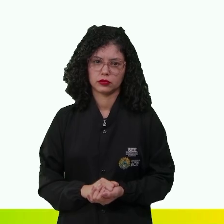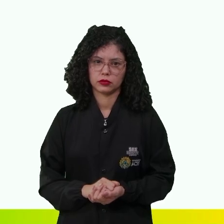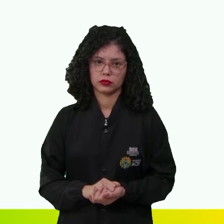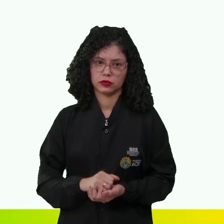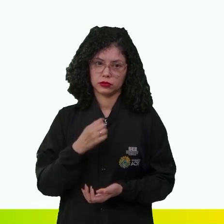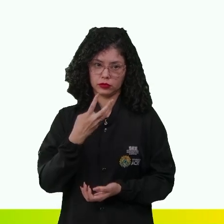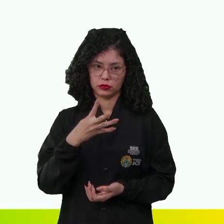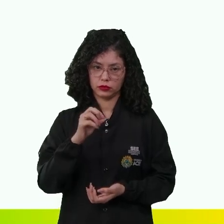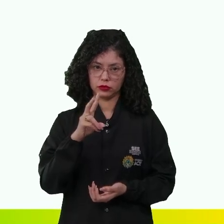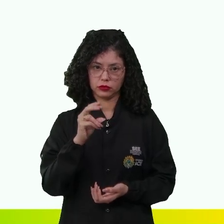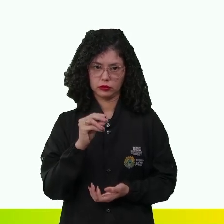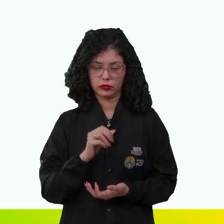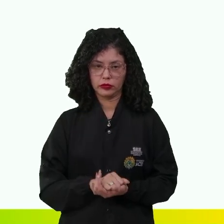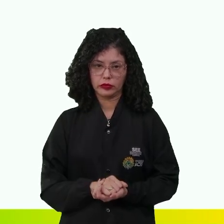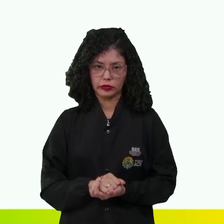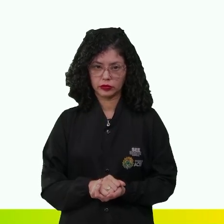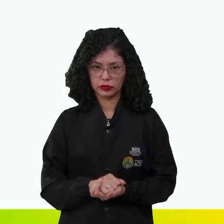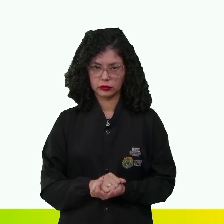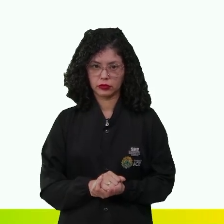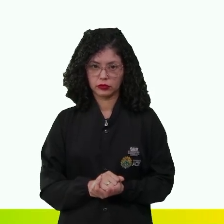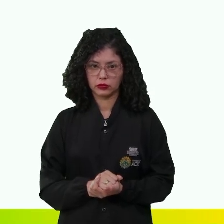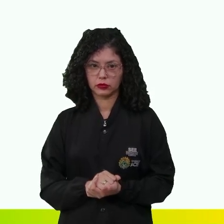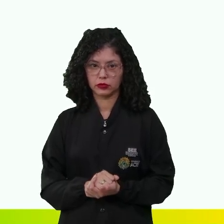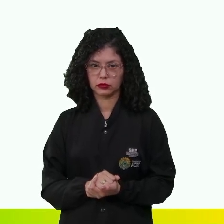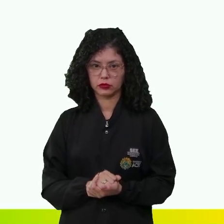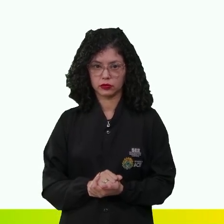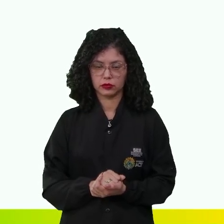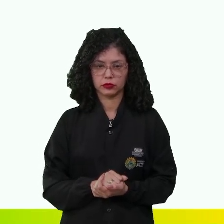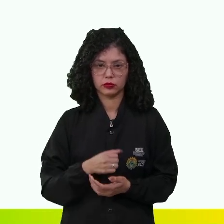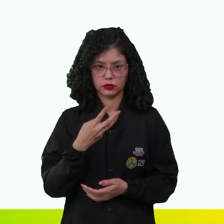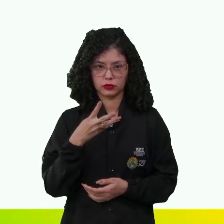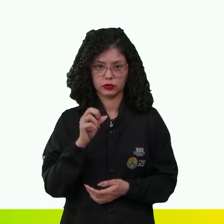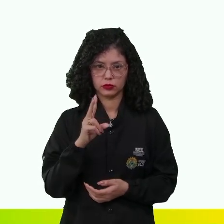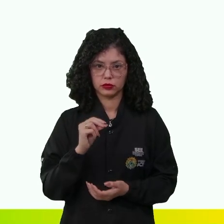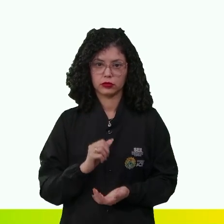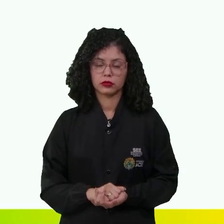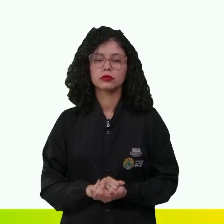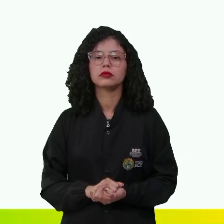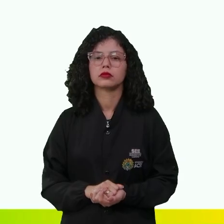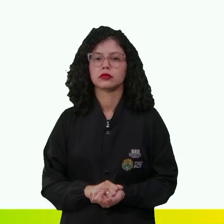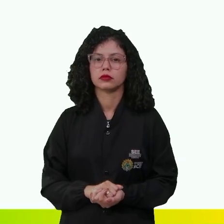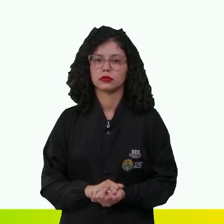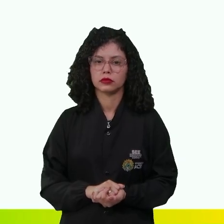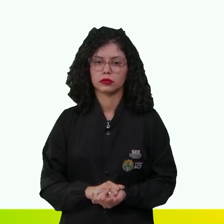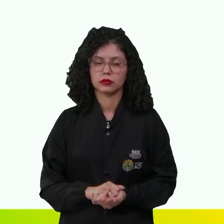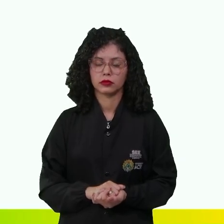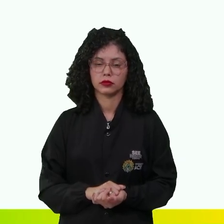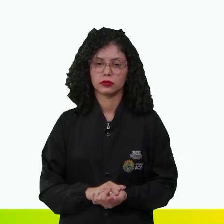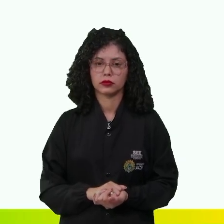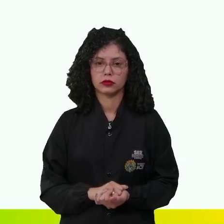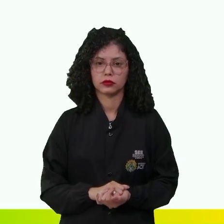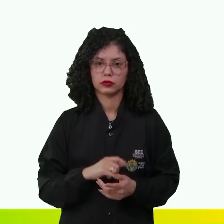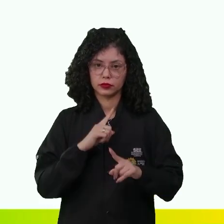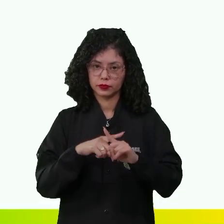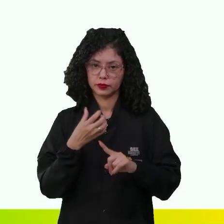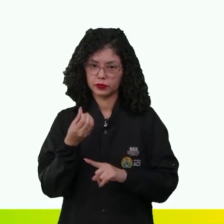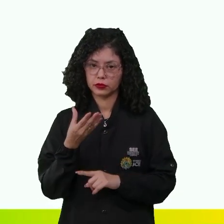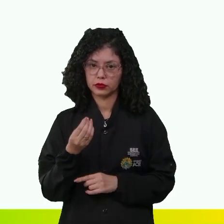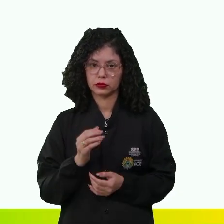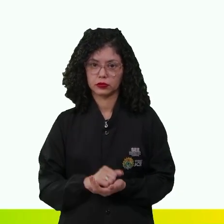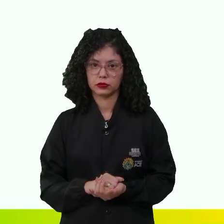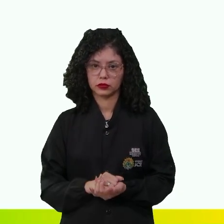45, 450. 30 vezes 15 novamente vai dar 450. E 7,5 vezes